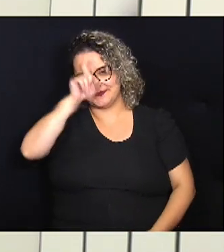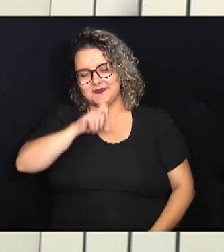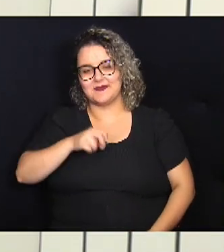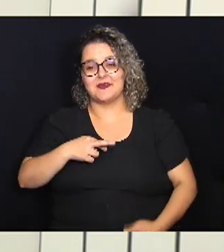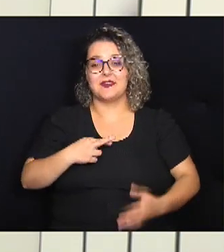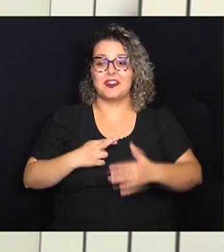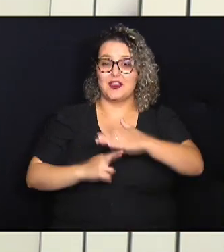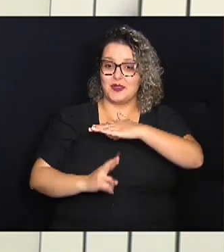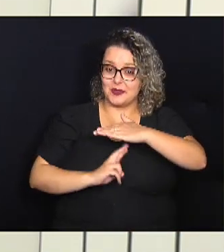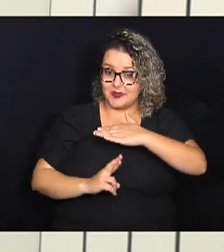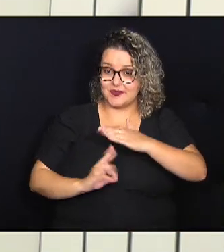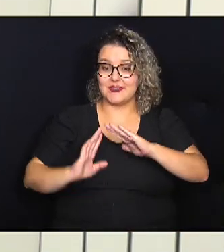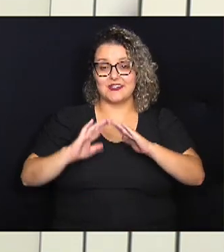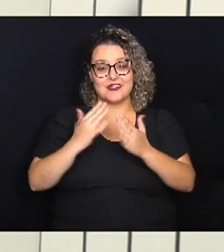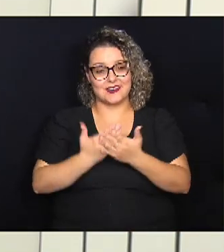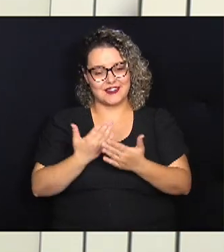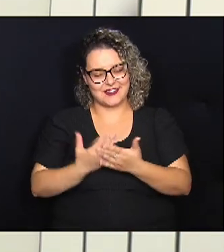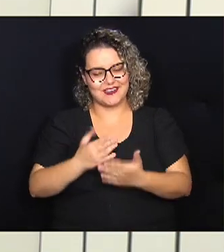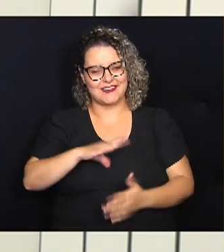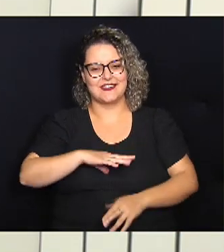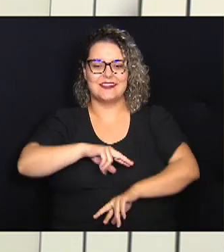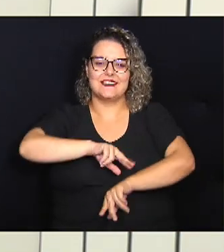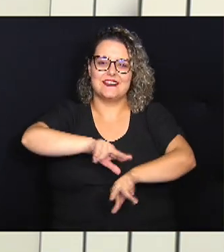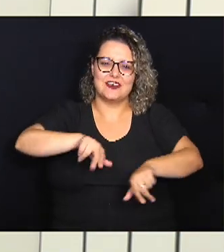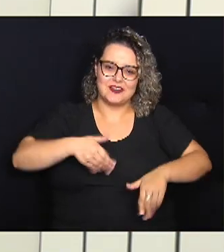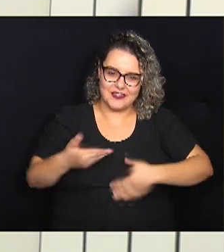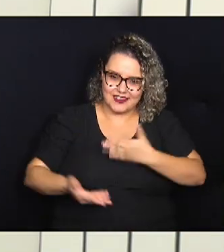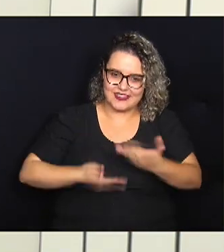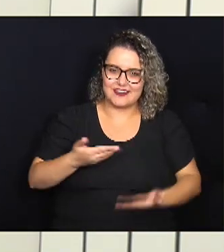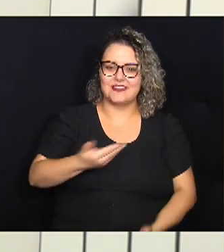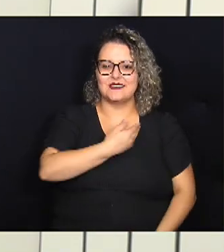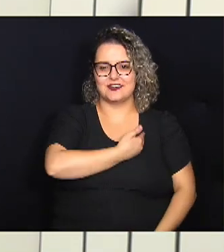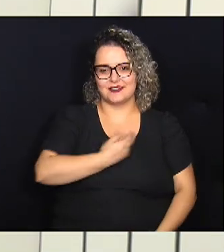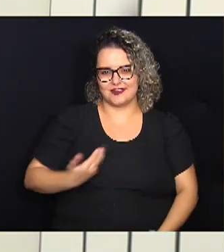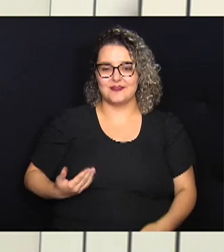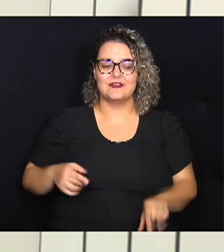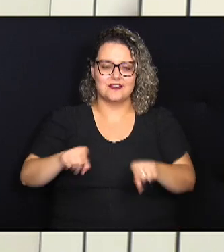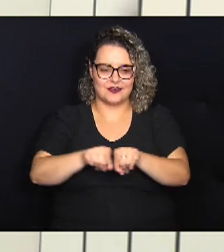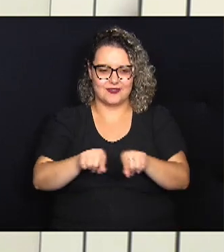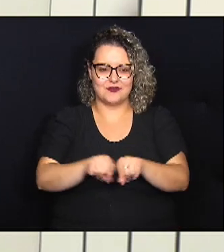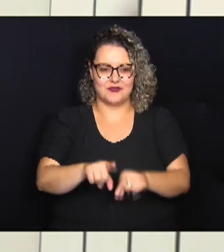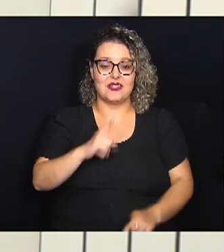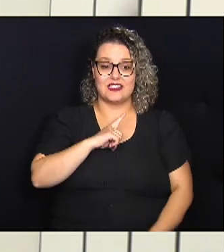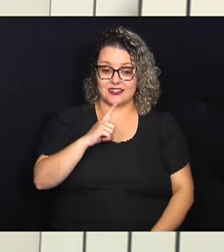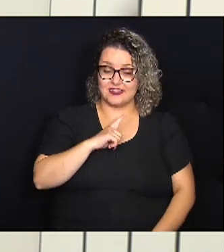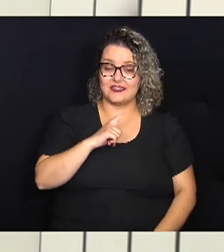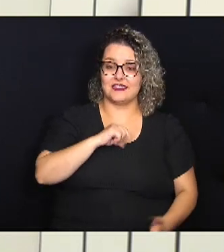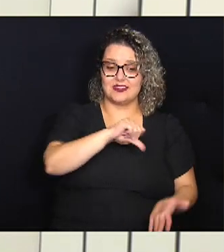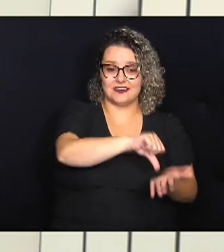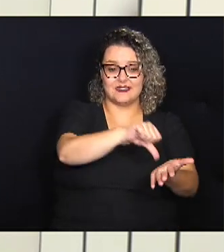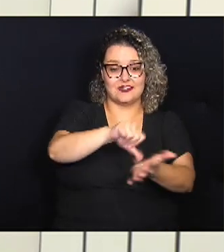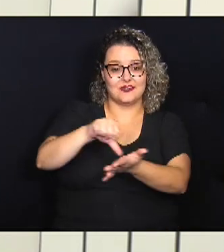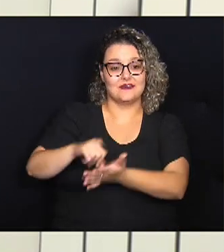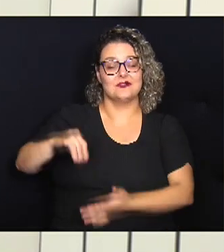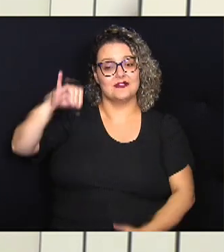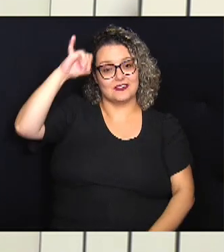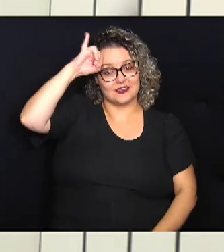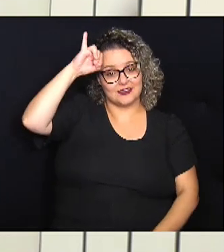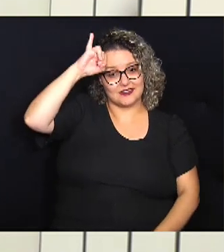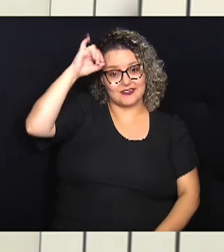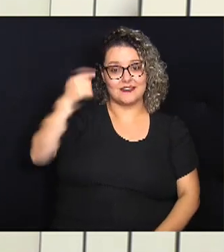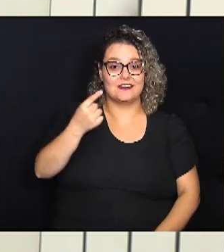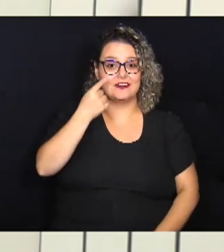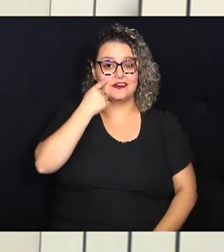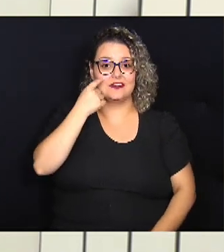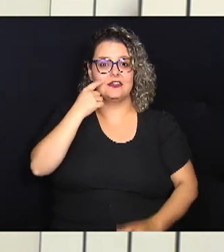rodoviária, escolas municipais, entre outros serviços públicos, também contam com esses pontos de Wi-Fi. Então você vai conferir a